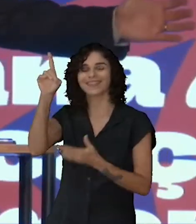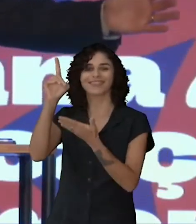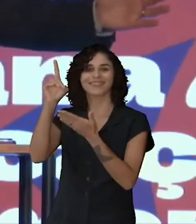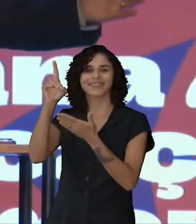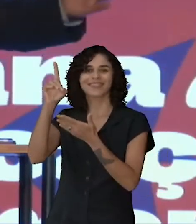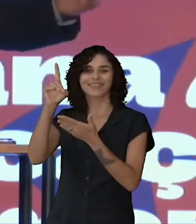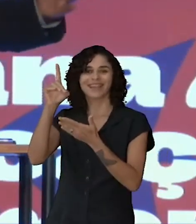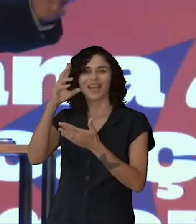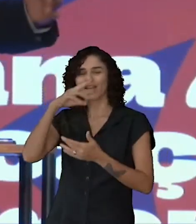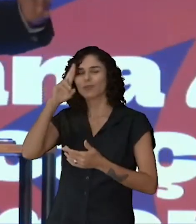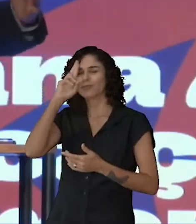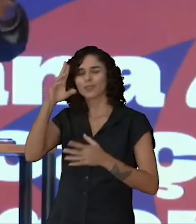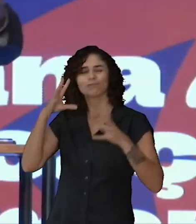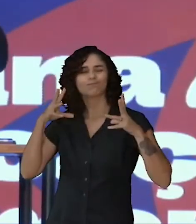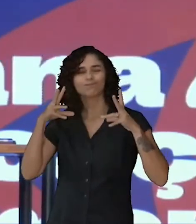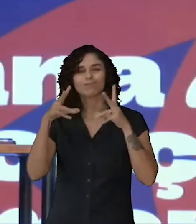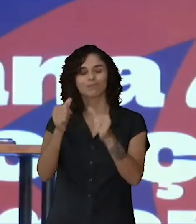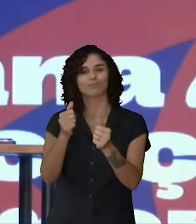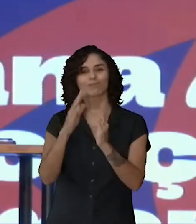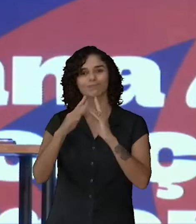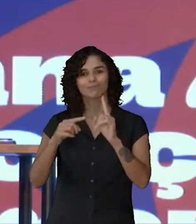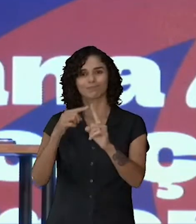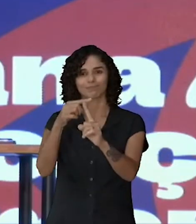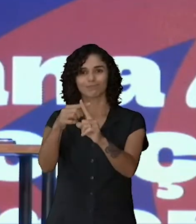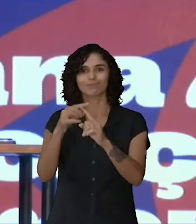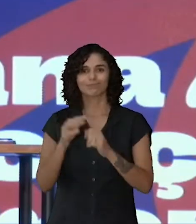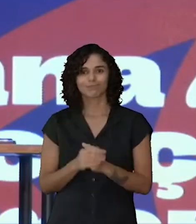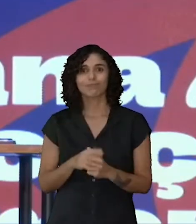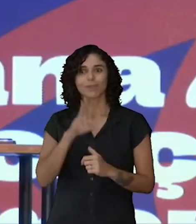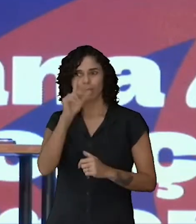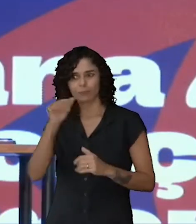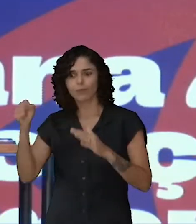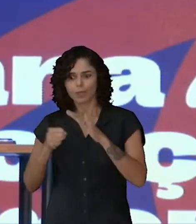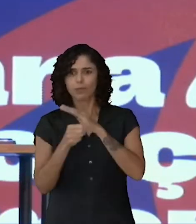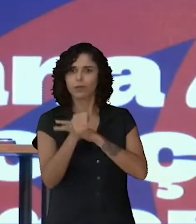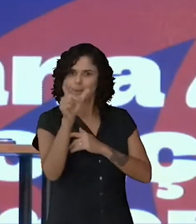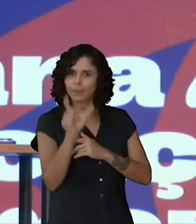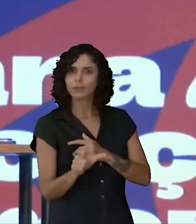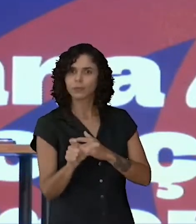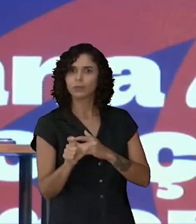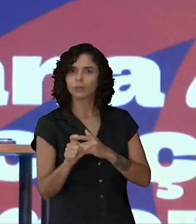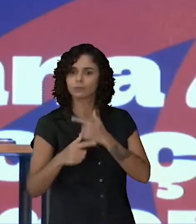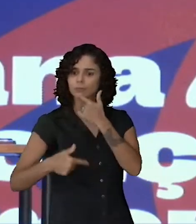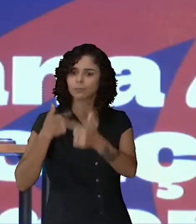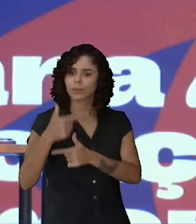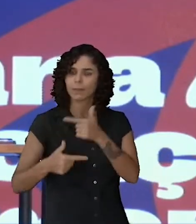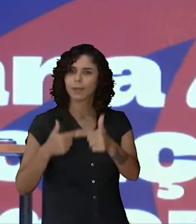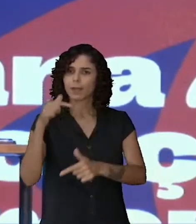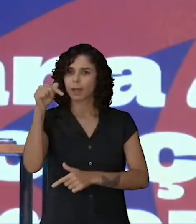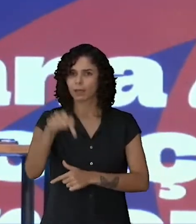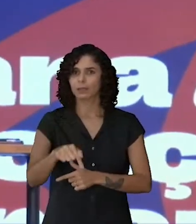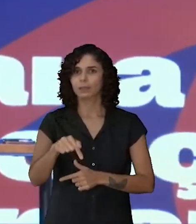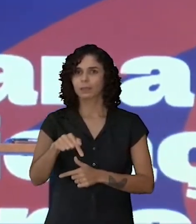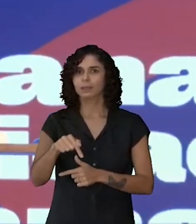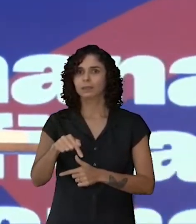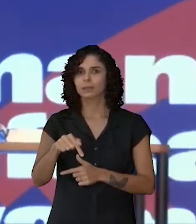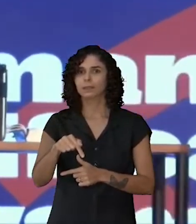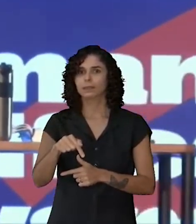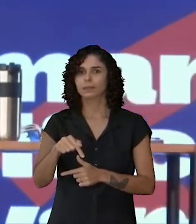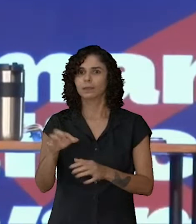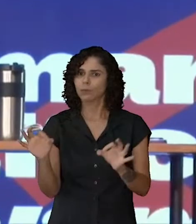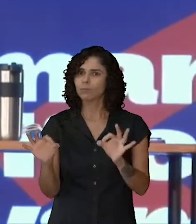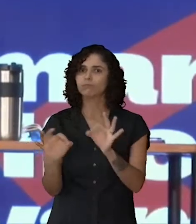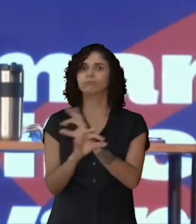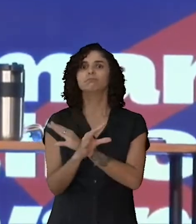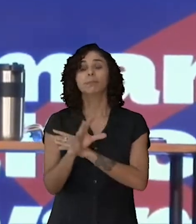Ele vai trazer pessoas para completar a obra dEle aqui. Mas você precisa conhecer o Espírito